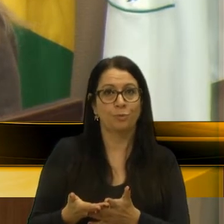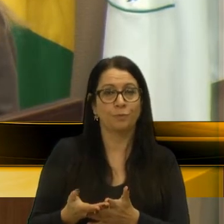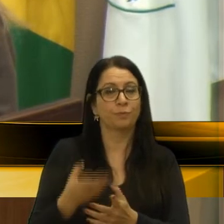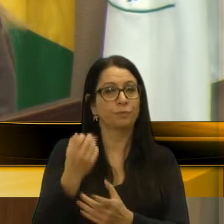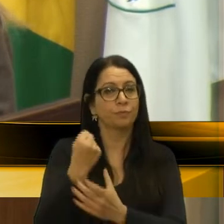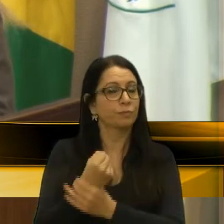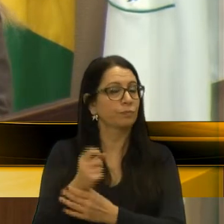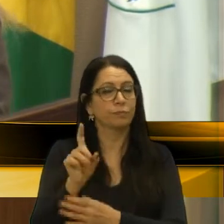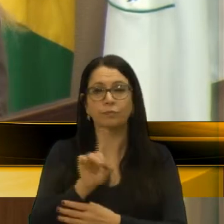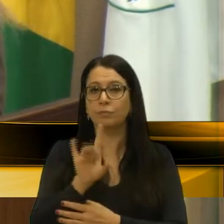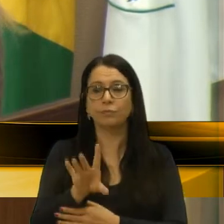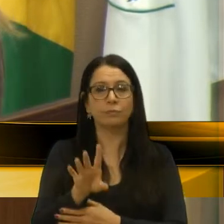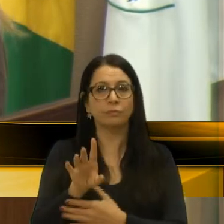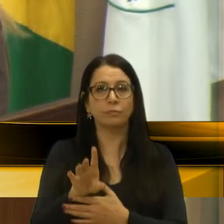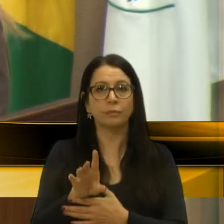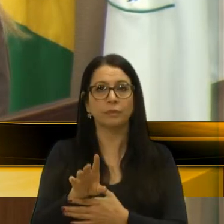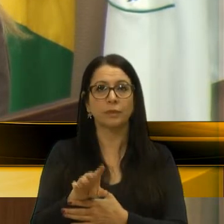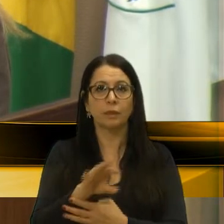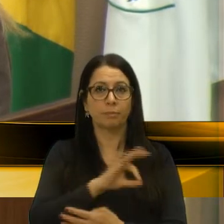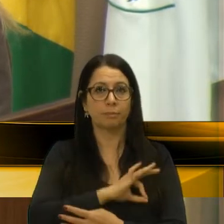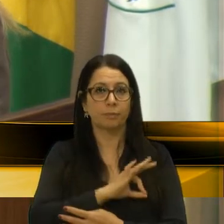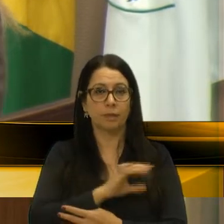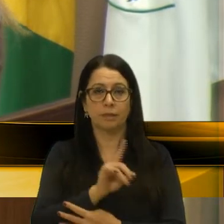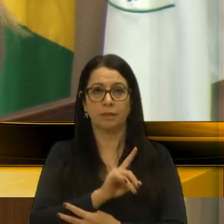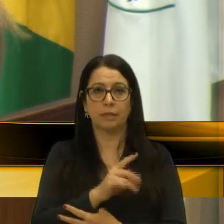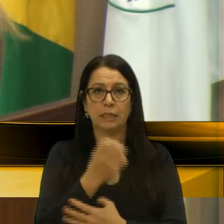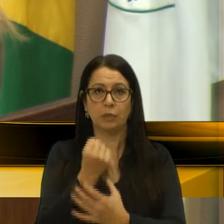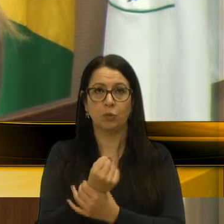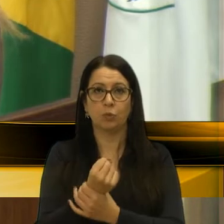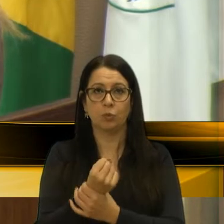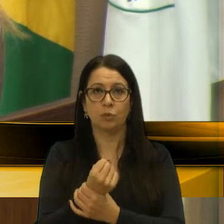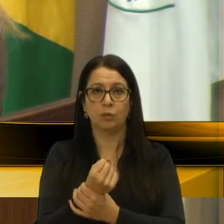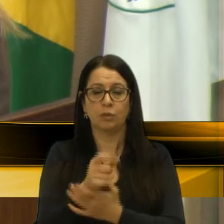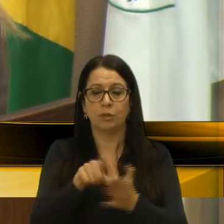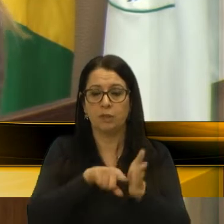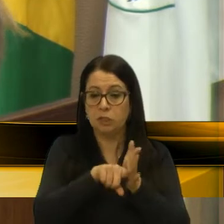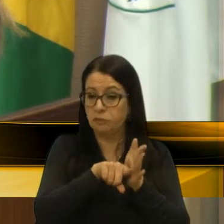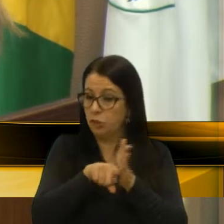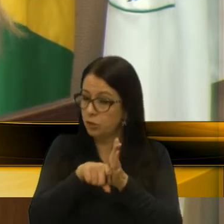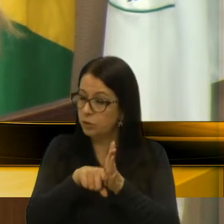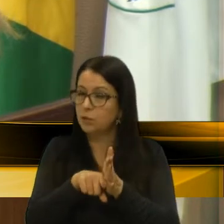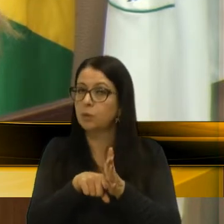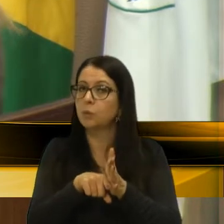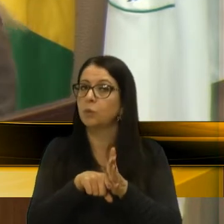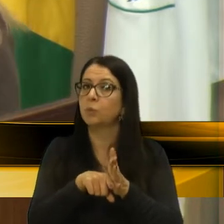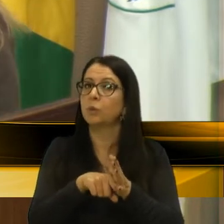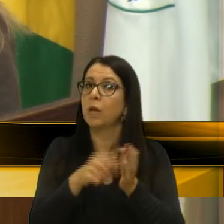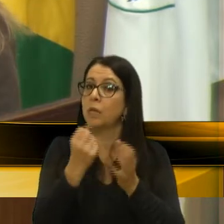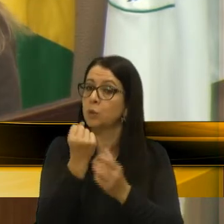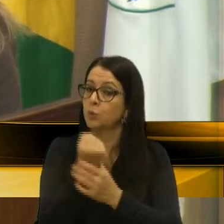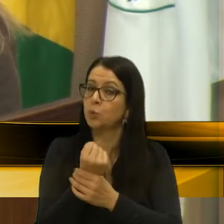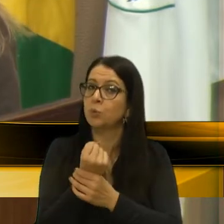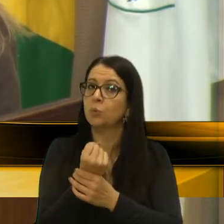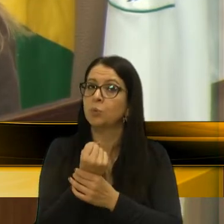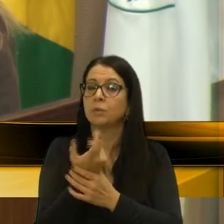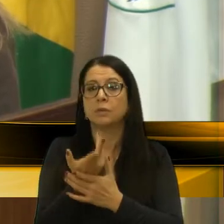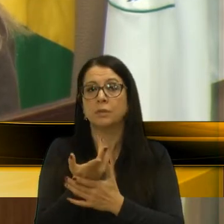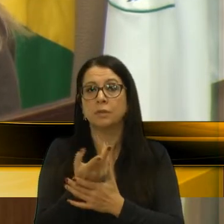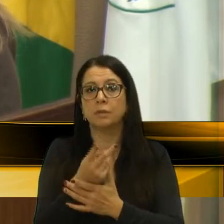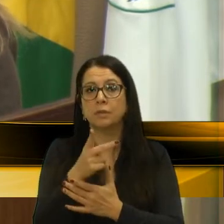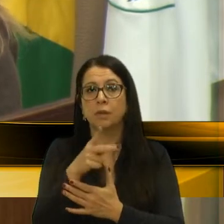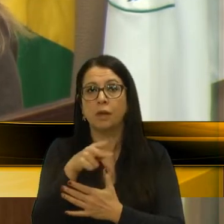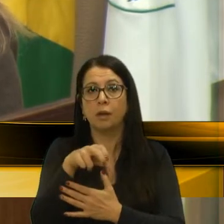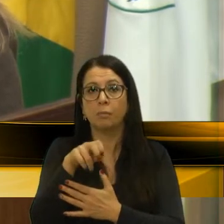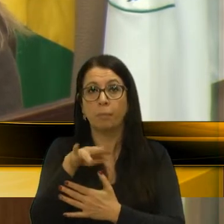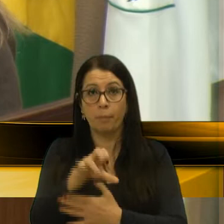Segurança não é apenas brigada militar. Segurança é investigação, segurança é penas duras